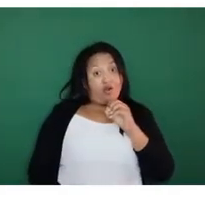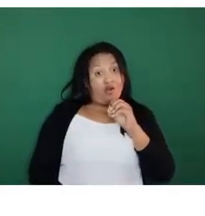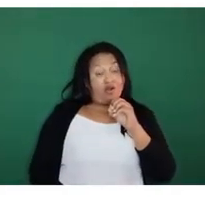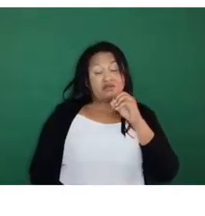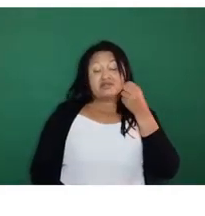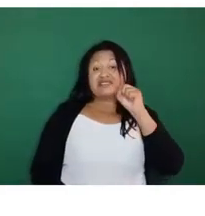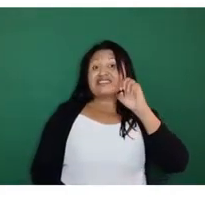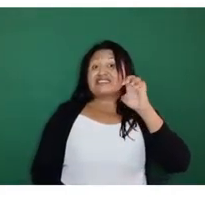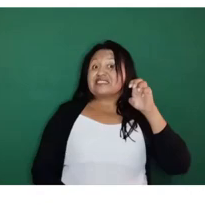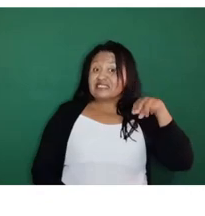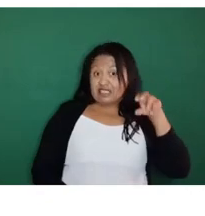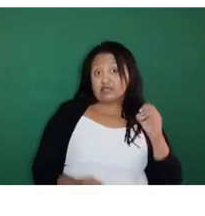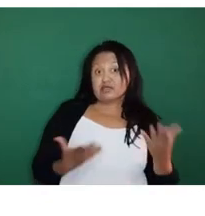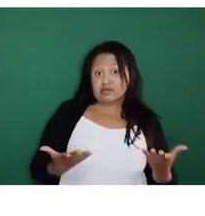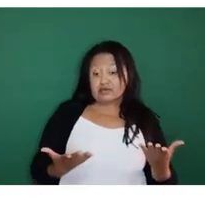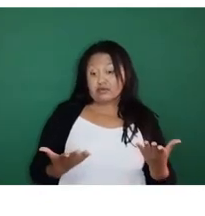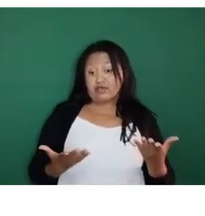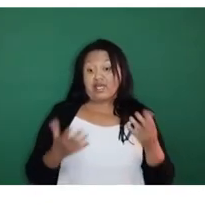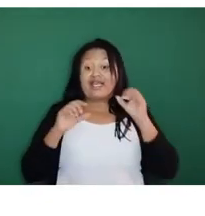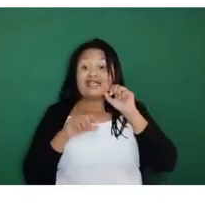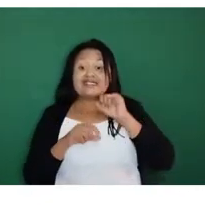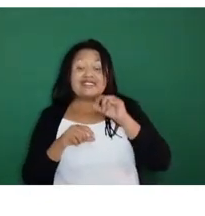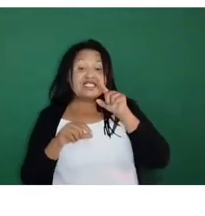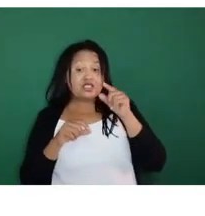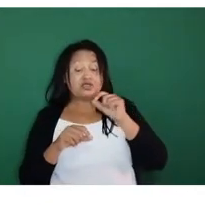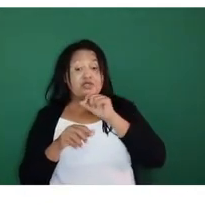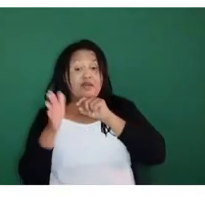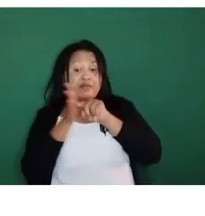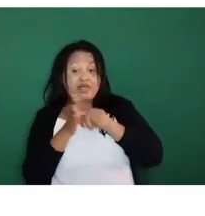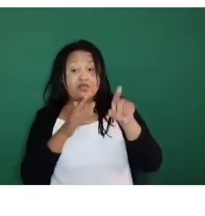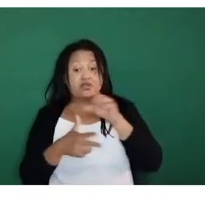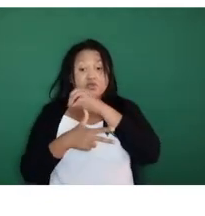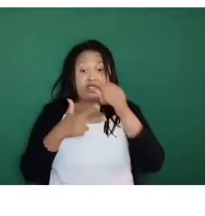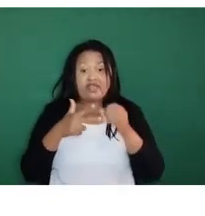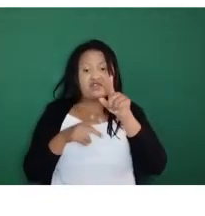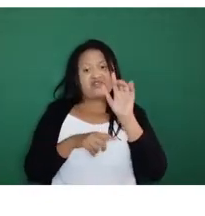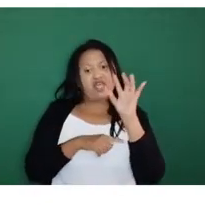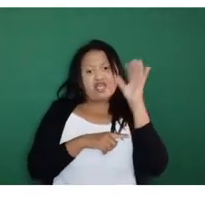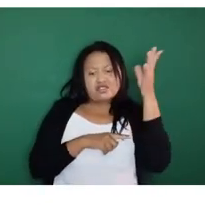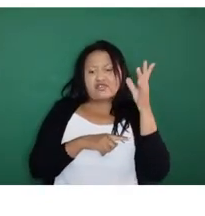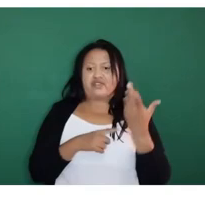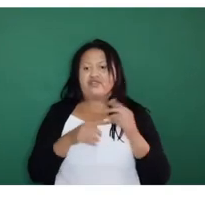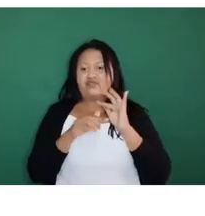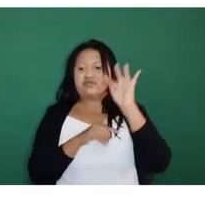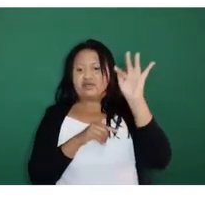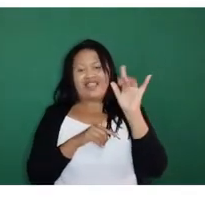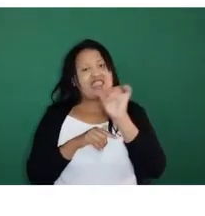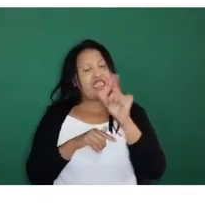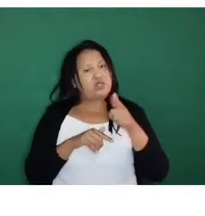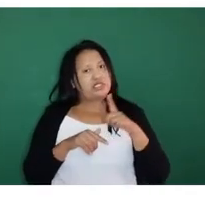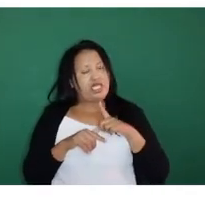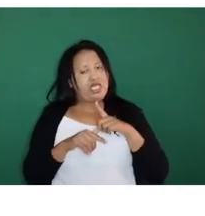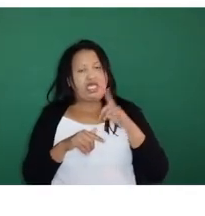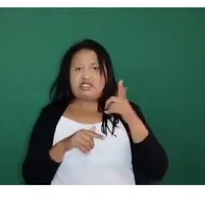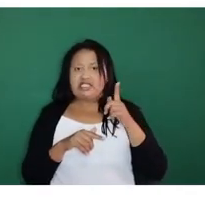Ok e também pode ser que na questão do Enem que você vai resolver futuramente envolva nenhuma dessas duas formas